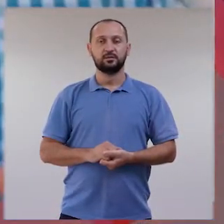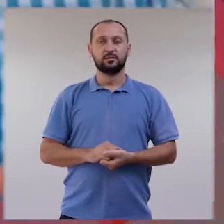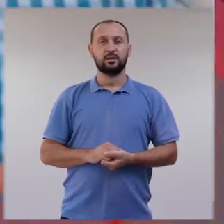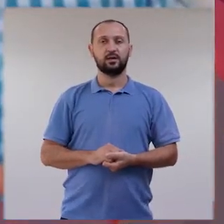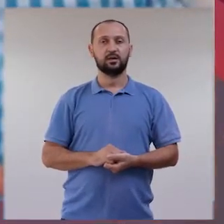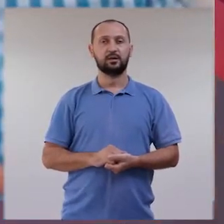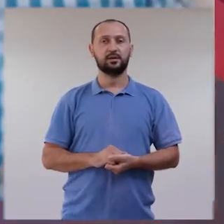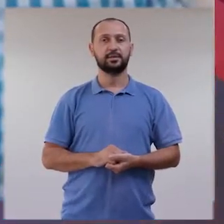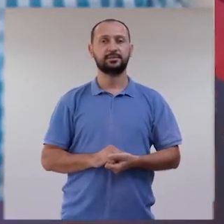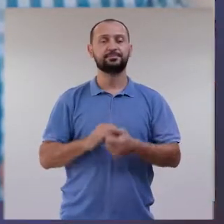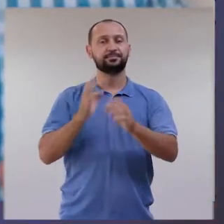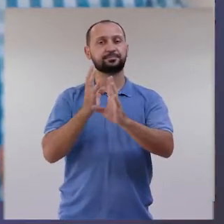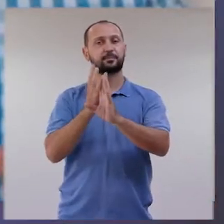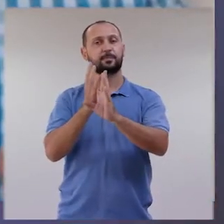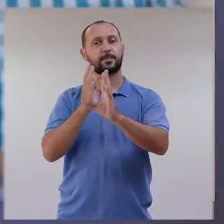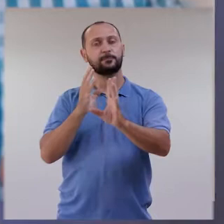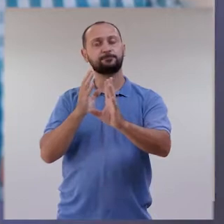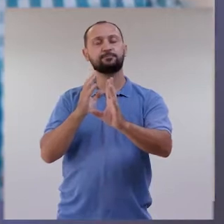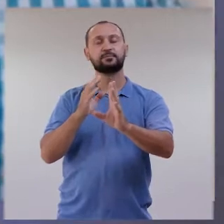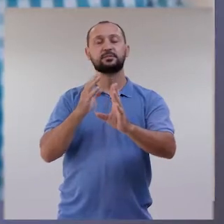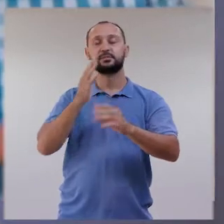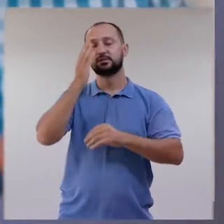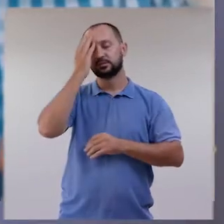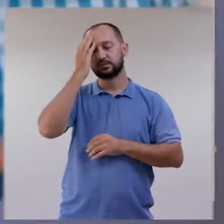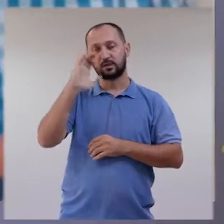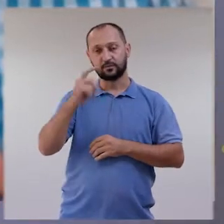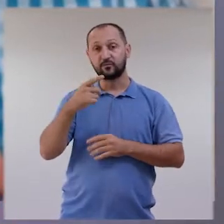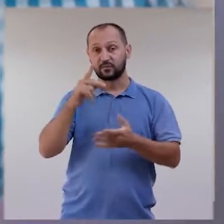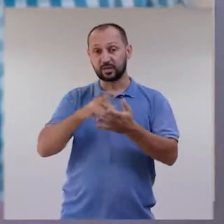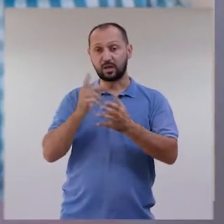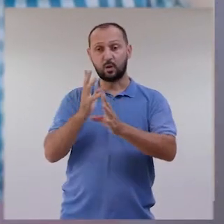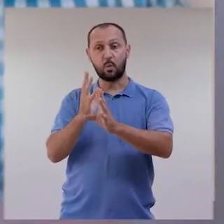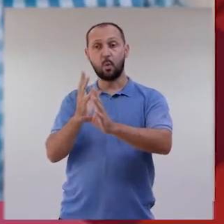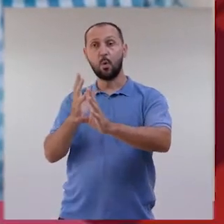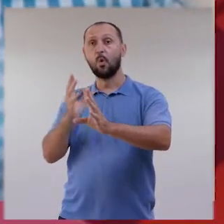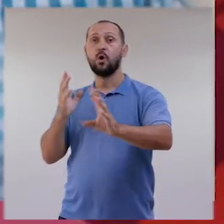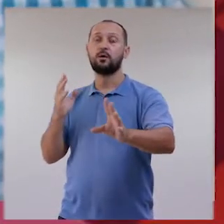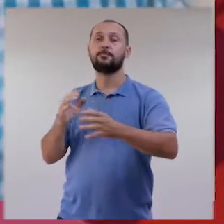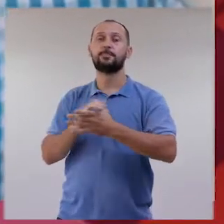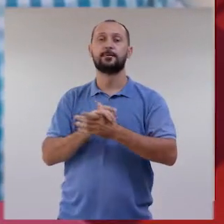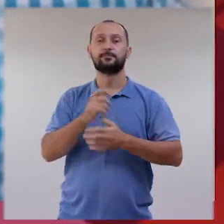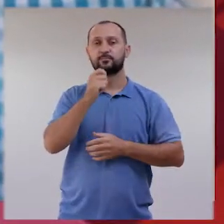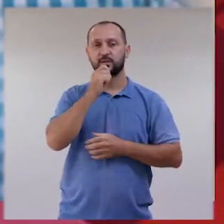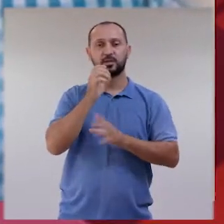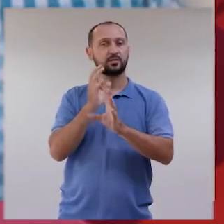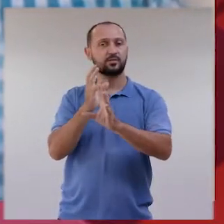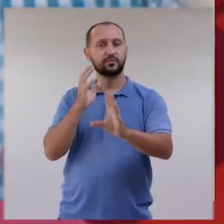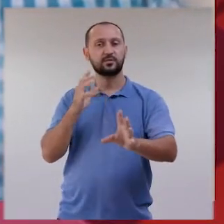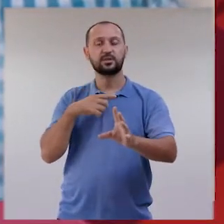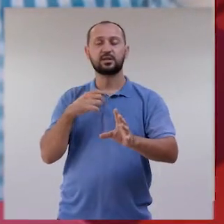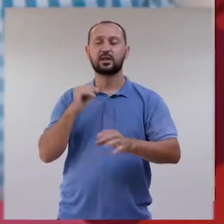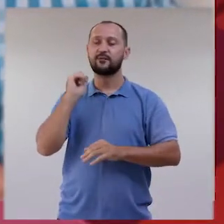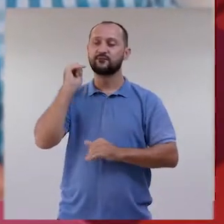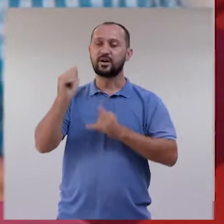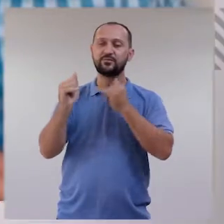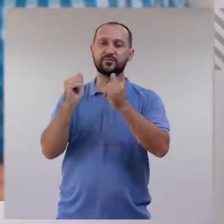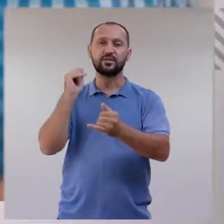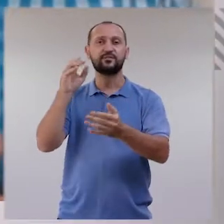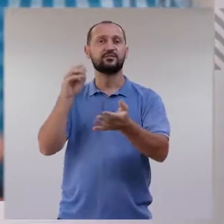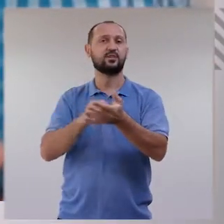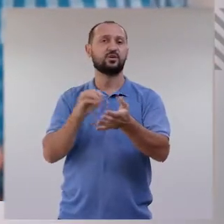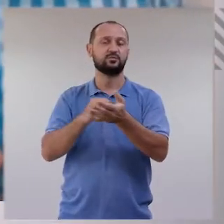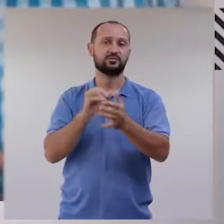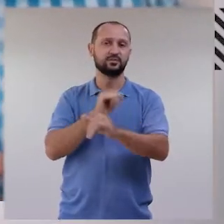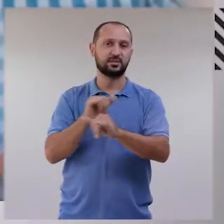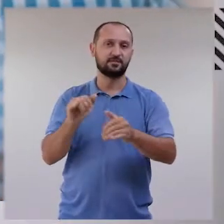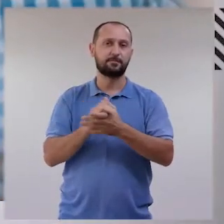Então, assim, a fila, ela, obviamente que a fila aumentou. E ainda essa fila, ela é